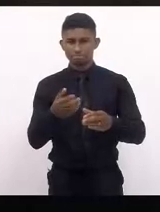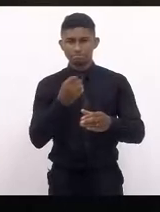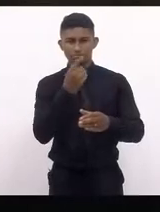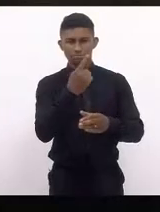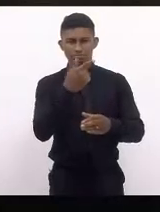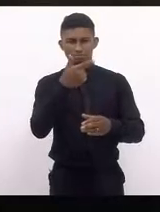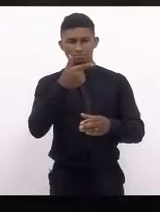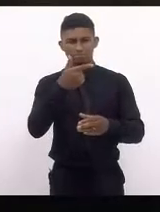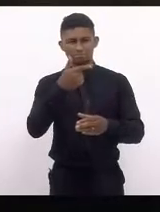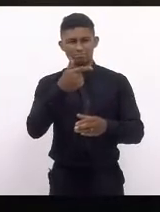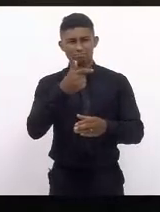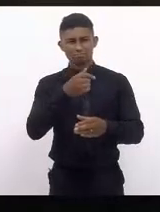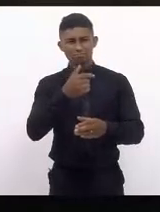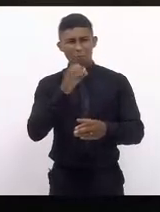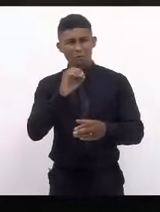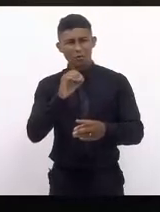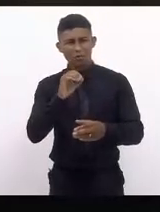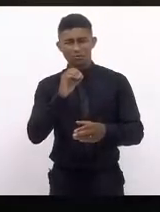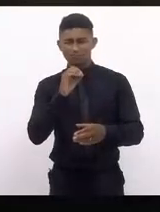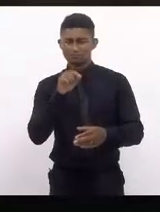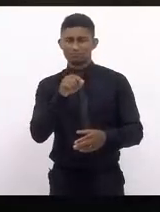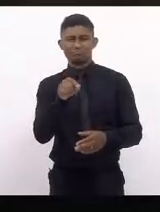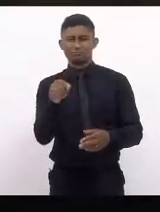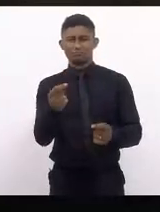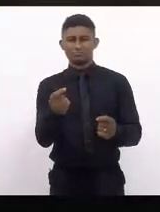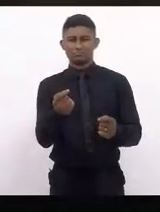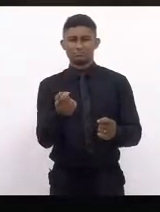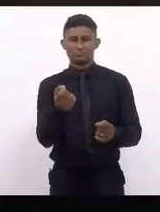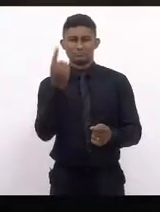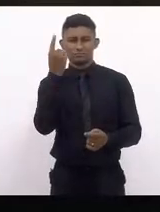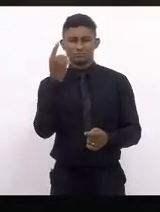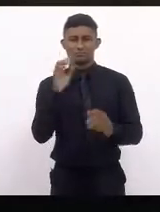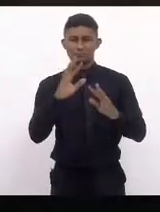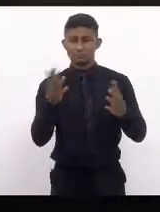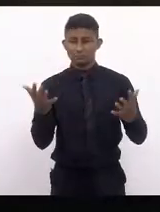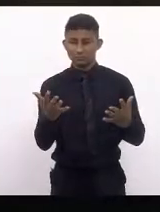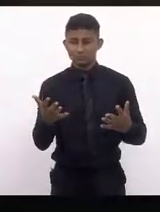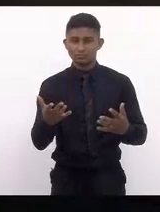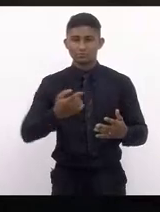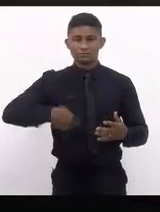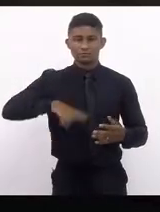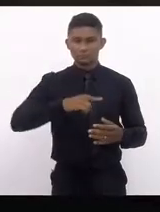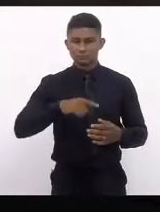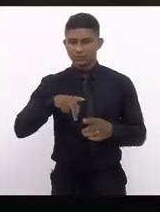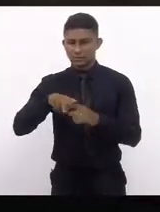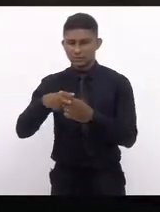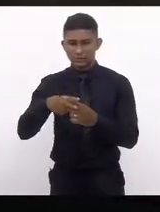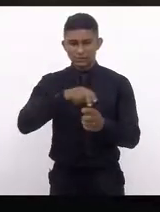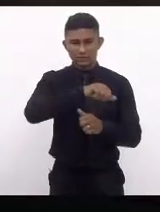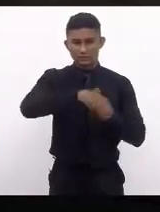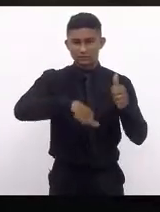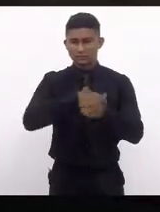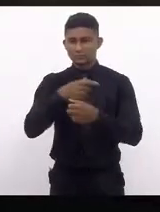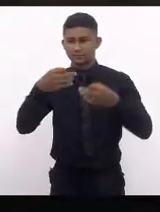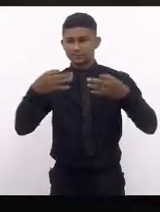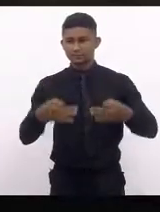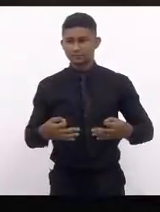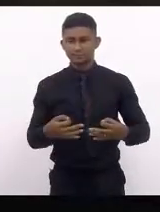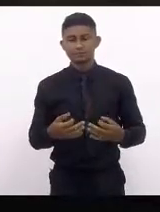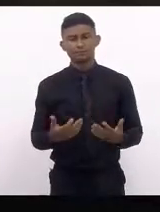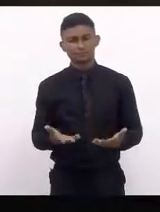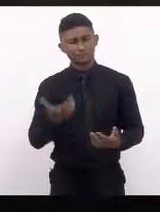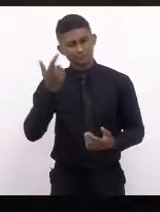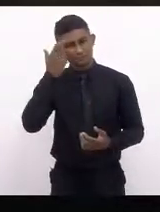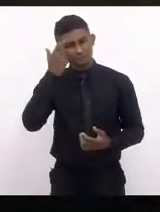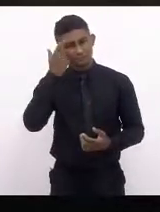120 tantos era um absurdo então a gente começa a corrigir algumas diferenças dizer que